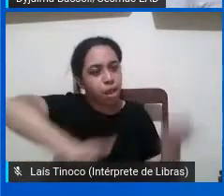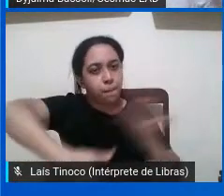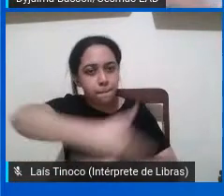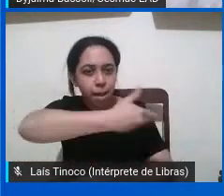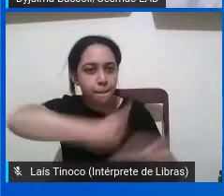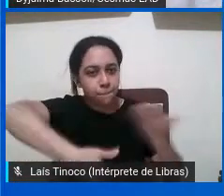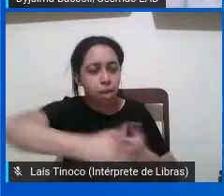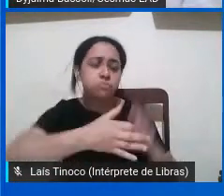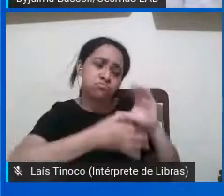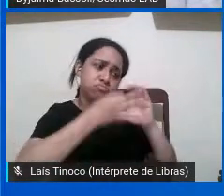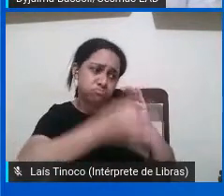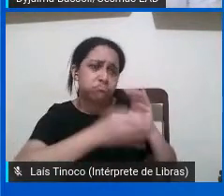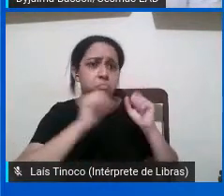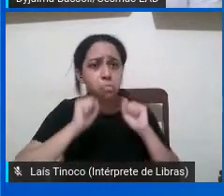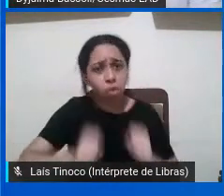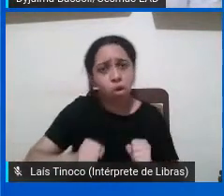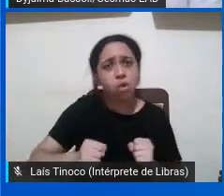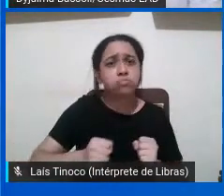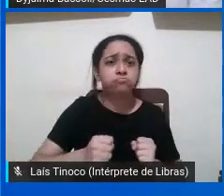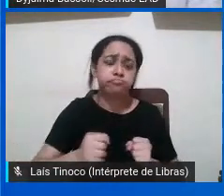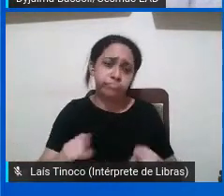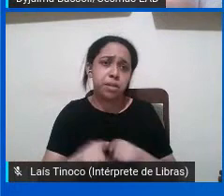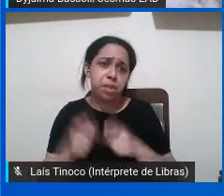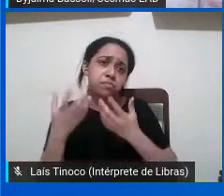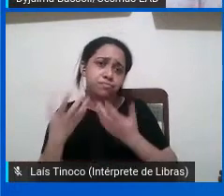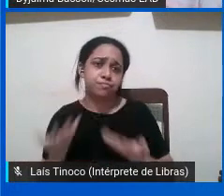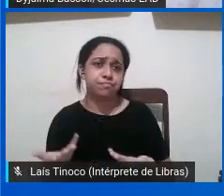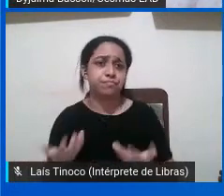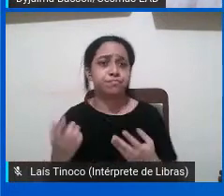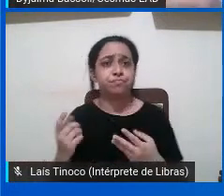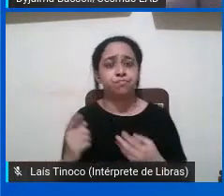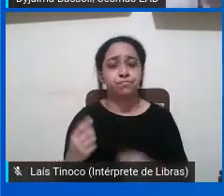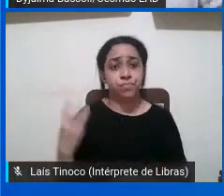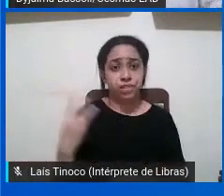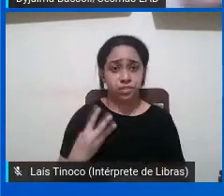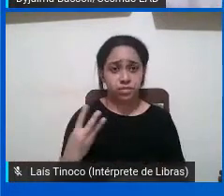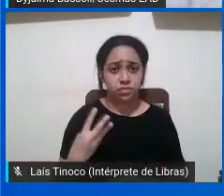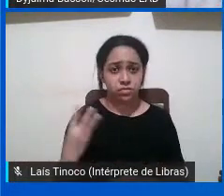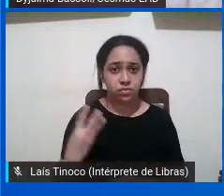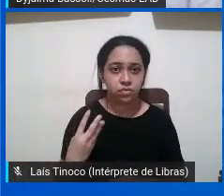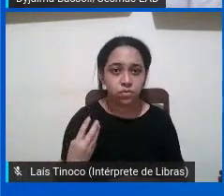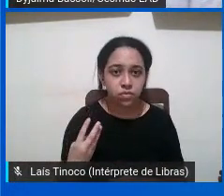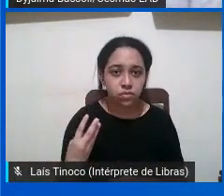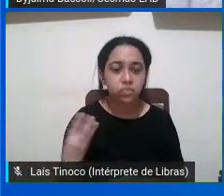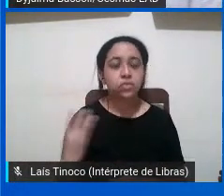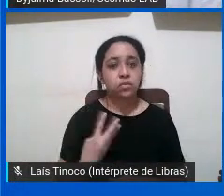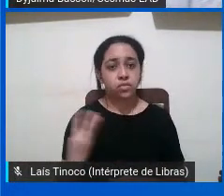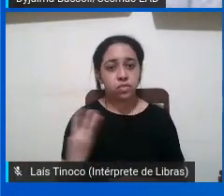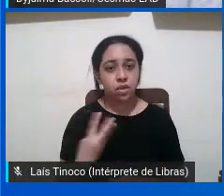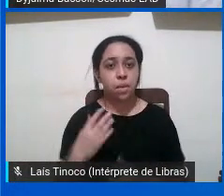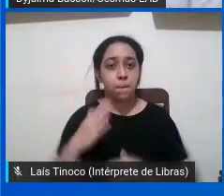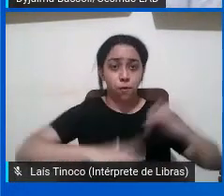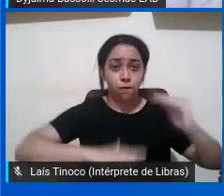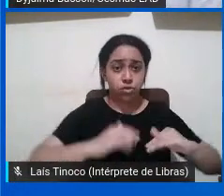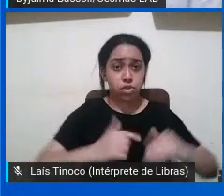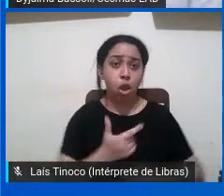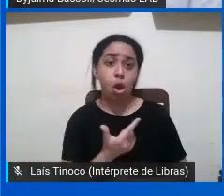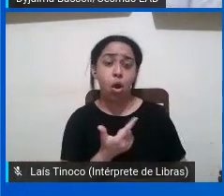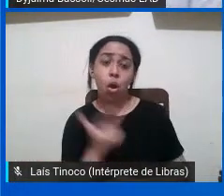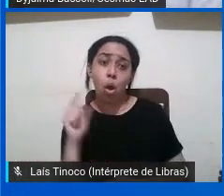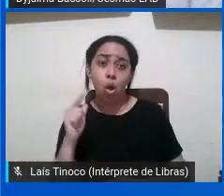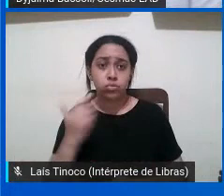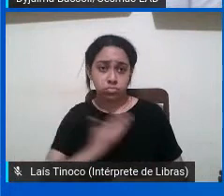achado e criticando né e recebendo críticas e o terceiro ele vai buscar profissionais ou colegas e outras formações que vão